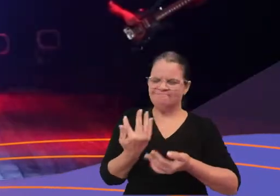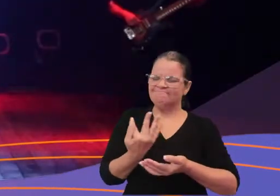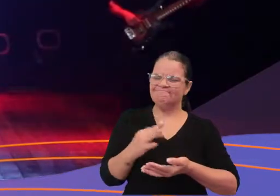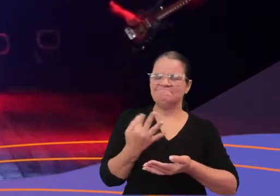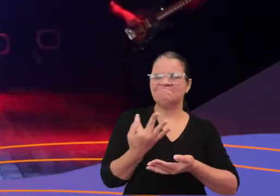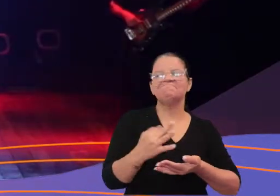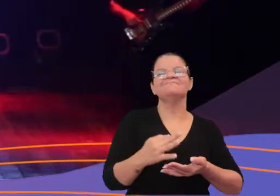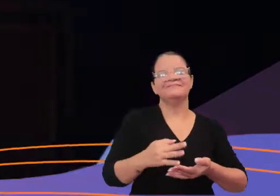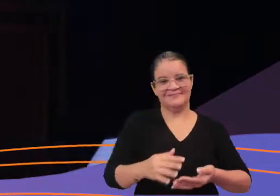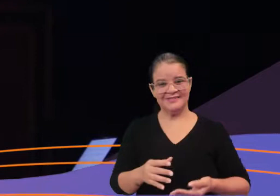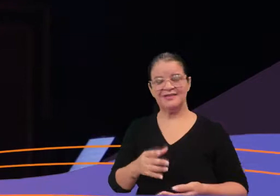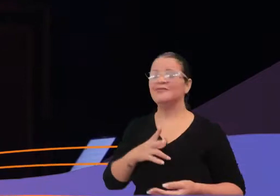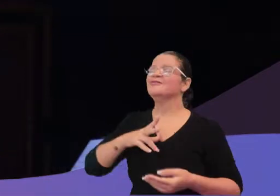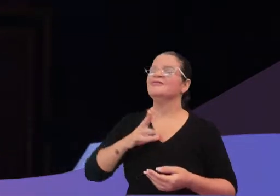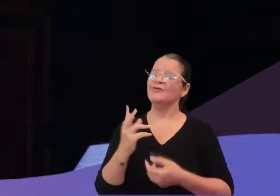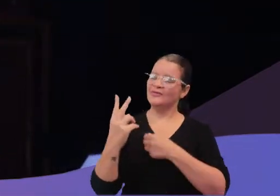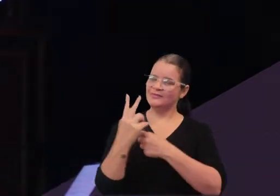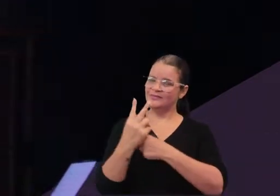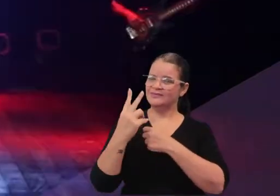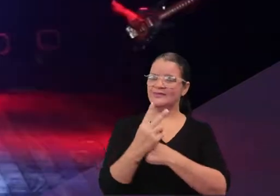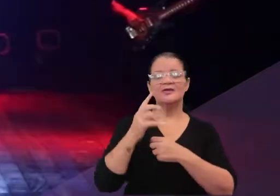fogo e me queimei.